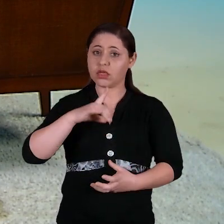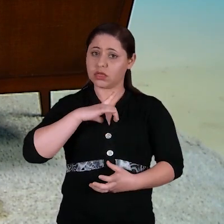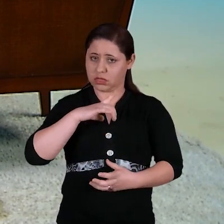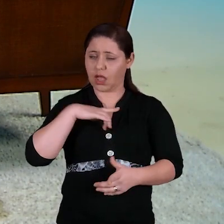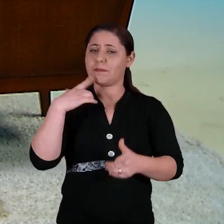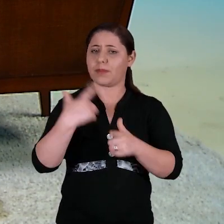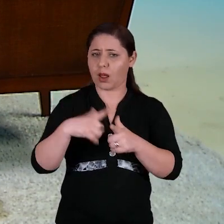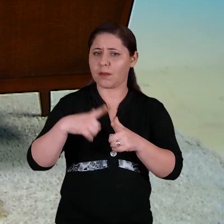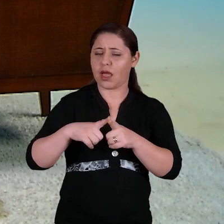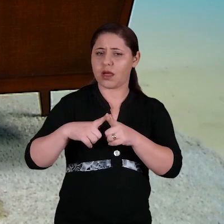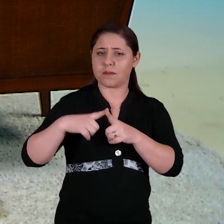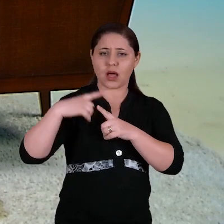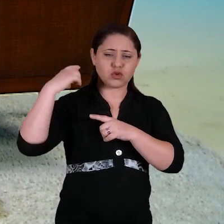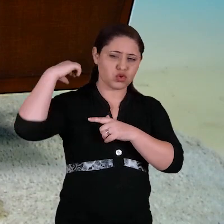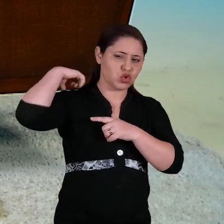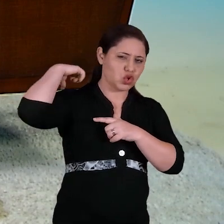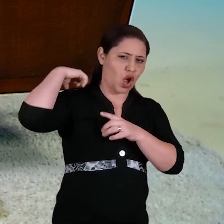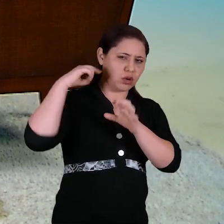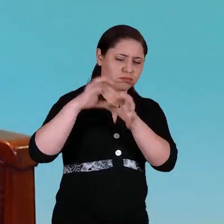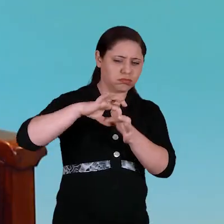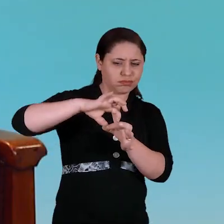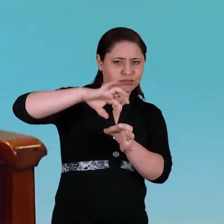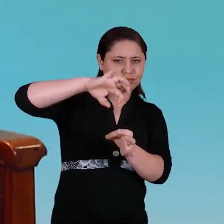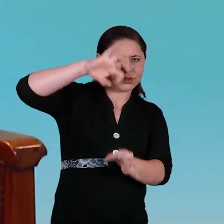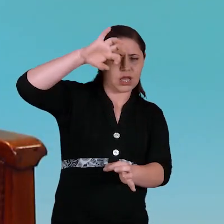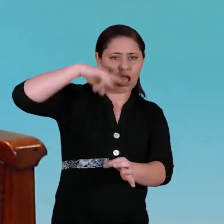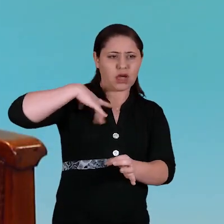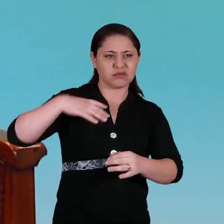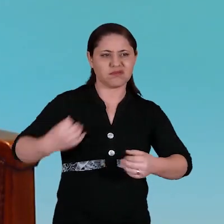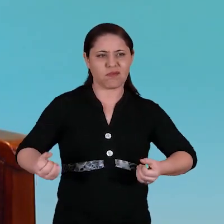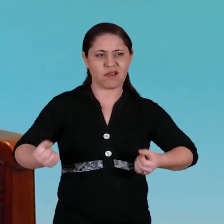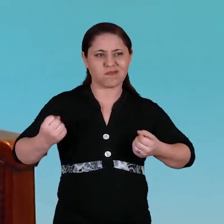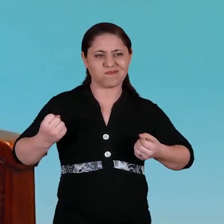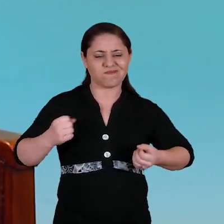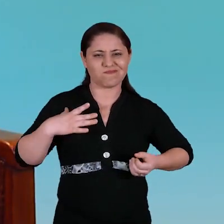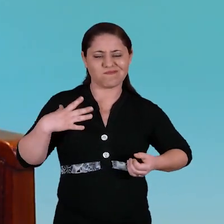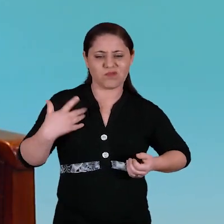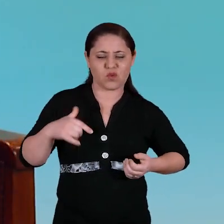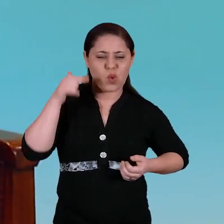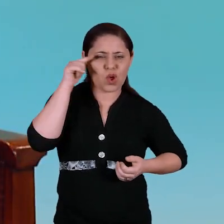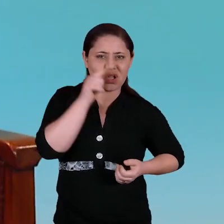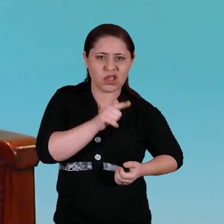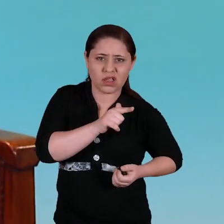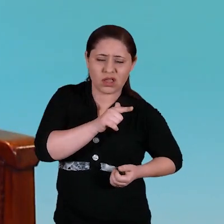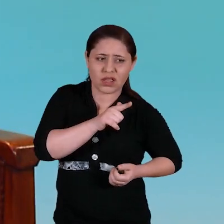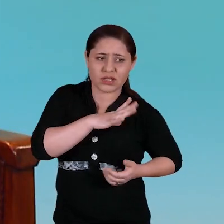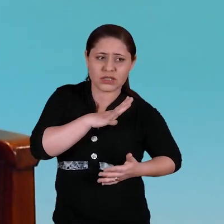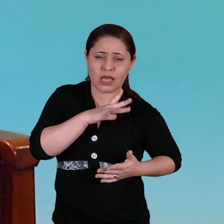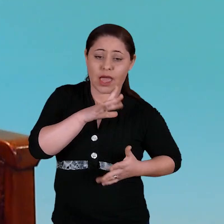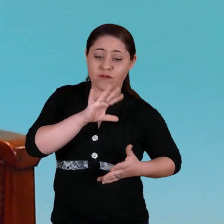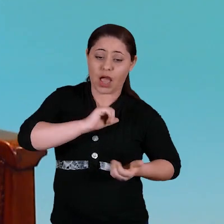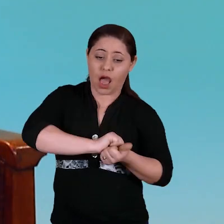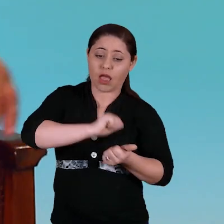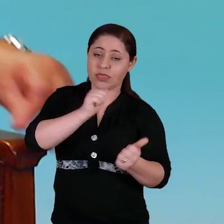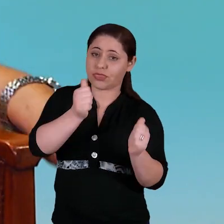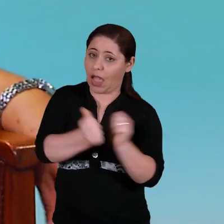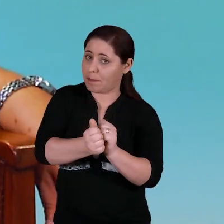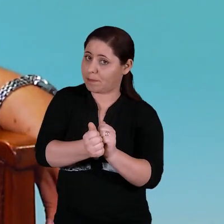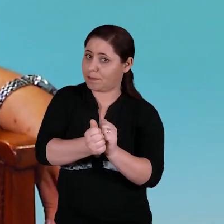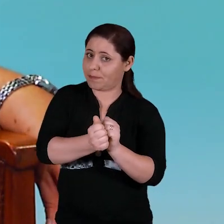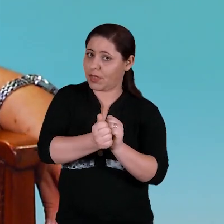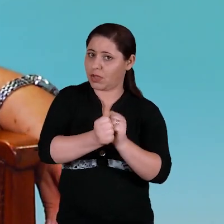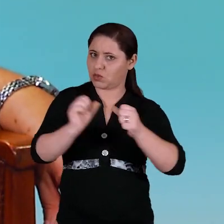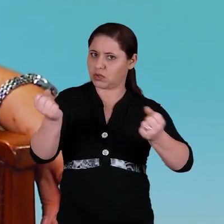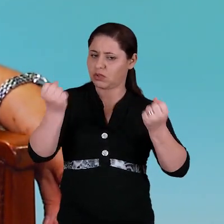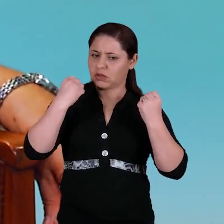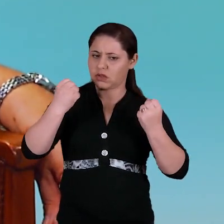na coluna e ela não consegue nem mexer os braços assim. Ela chegou assim lá. Então, aí ele vai adaptando os exercícios para ela. E hoje eu